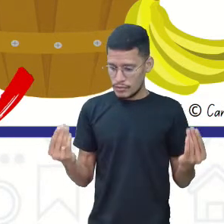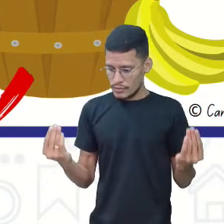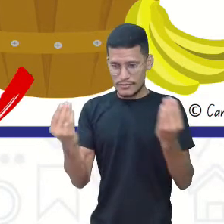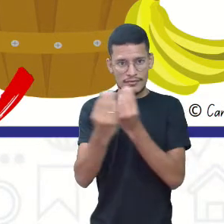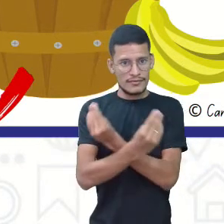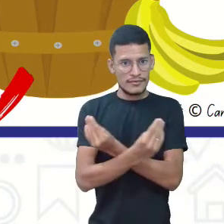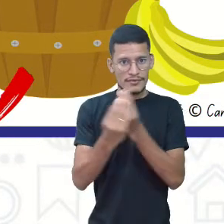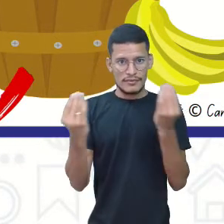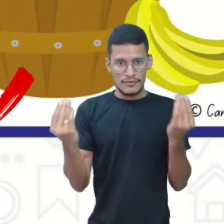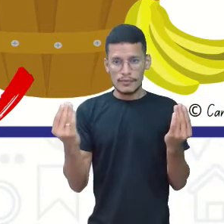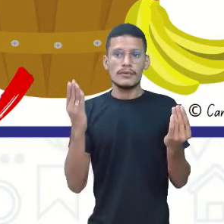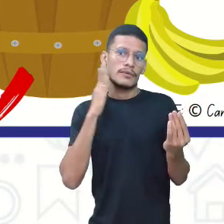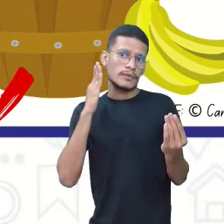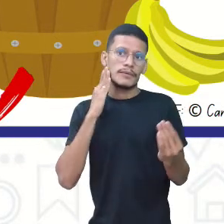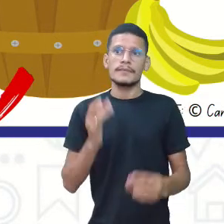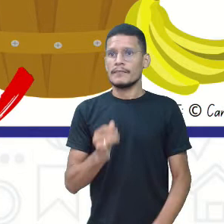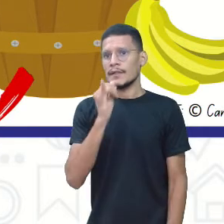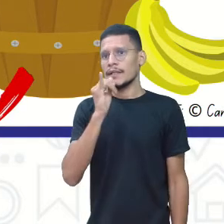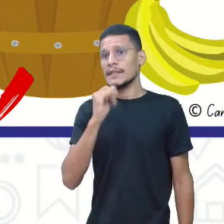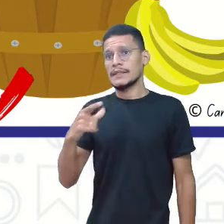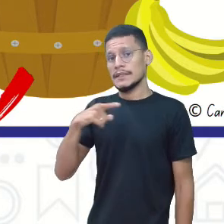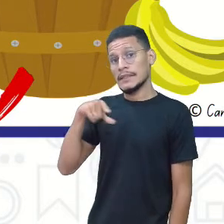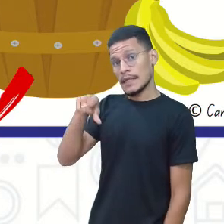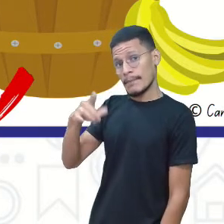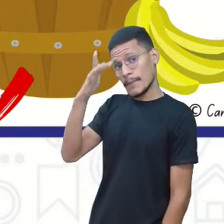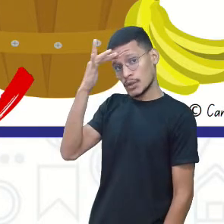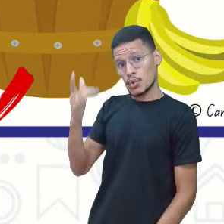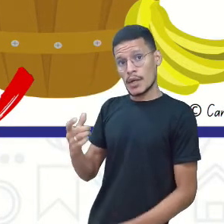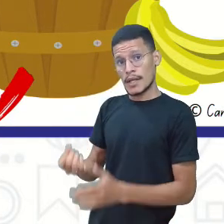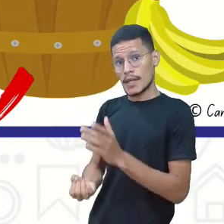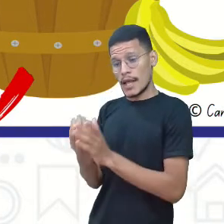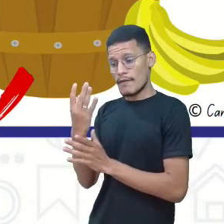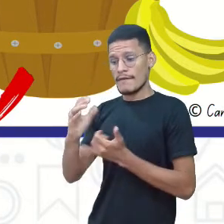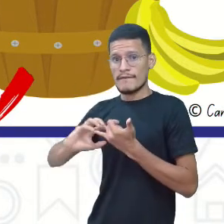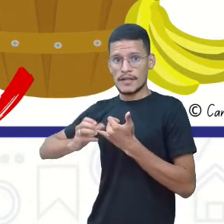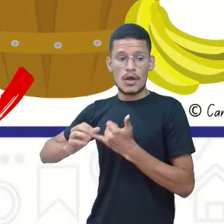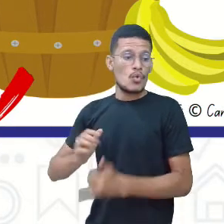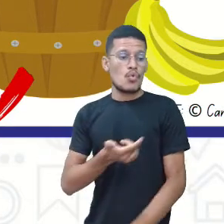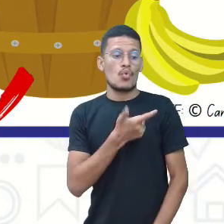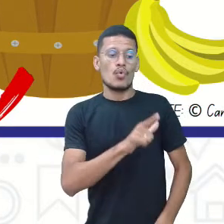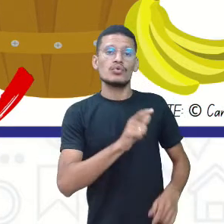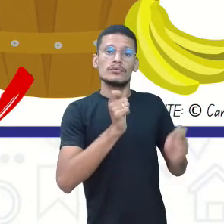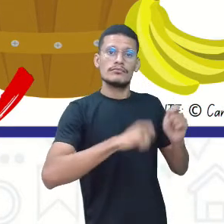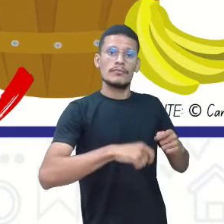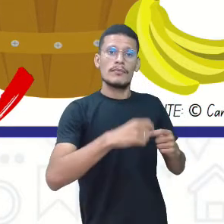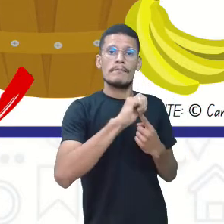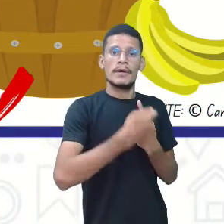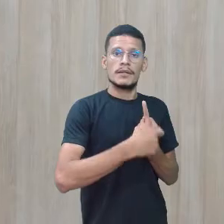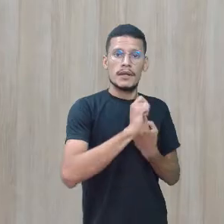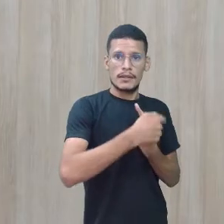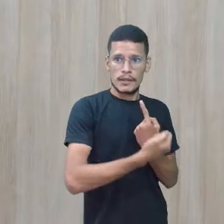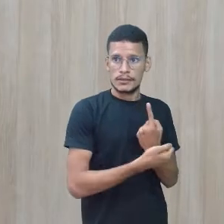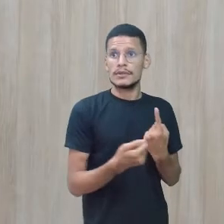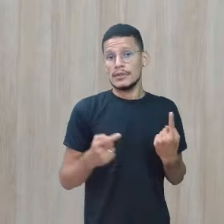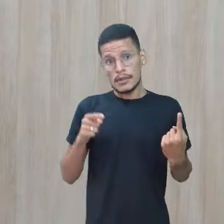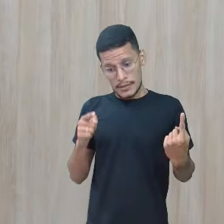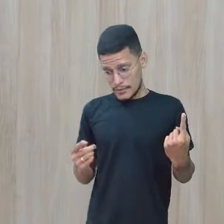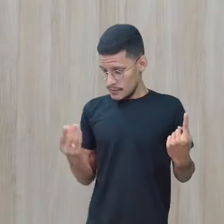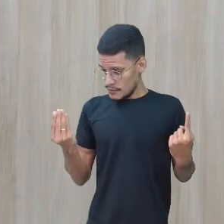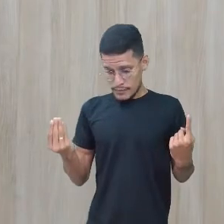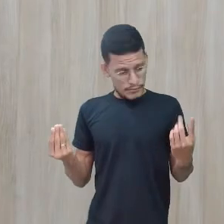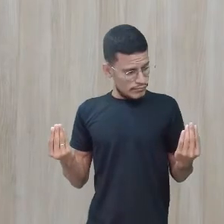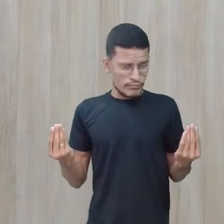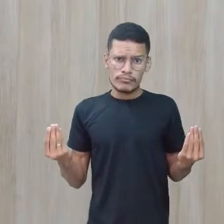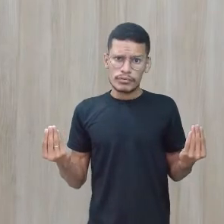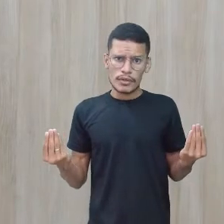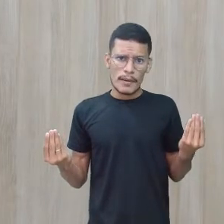produto. Exemplo, um indivíduo aqui produz feijão e o outro produz bananas. Então, esse daqui trocava,